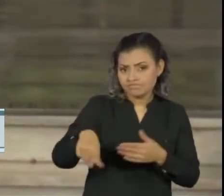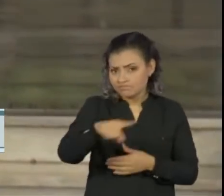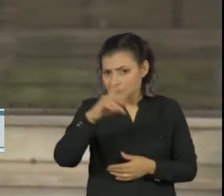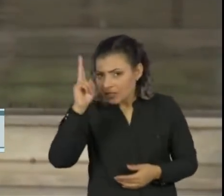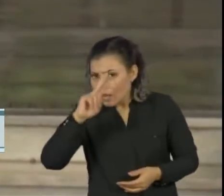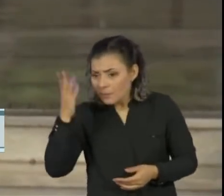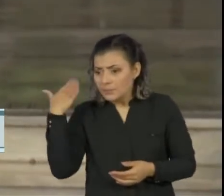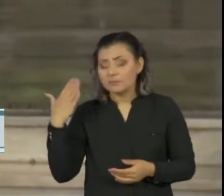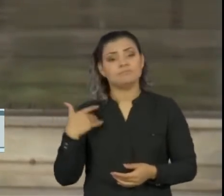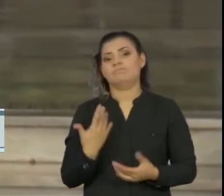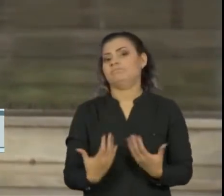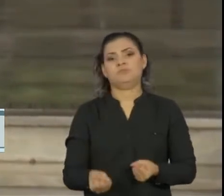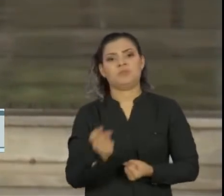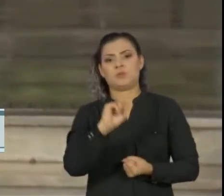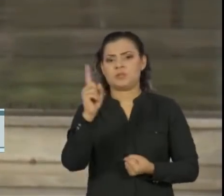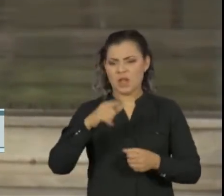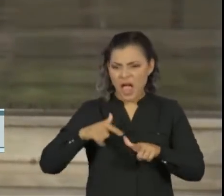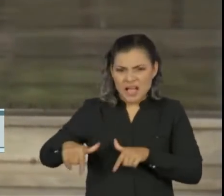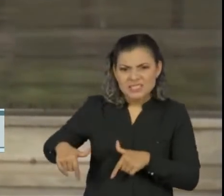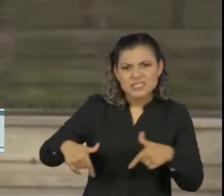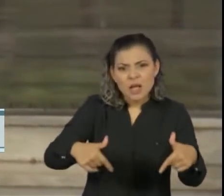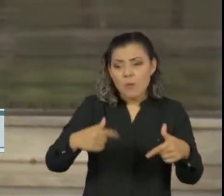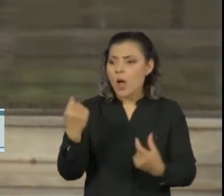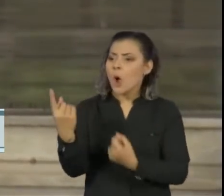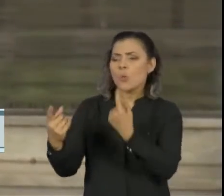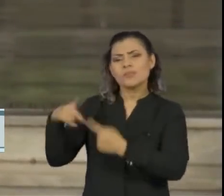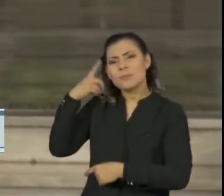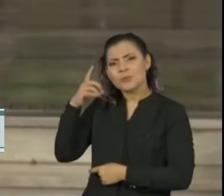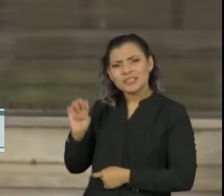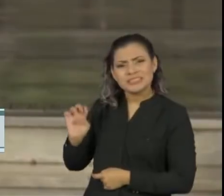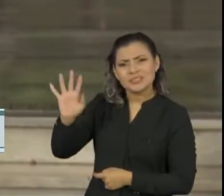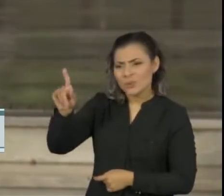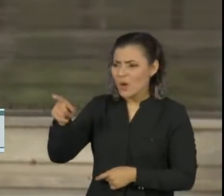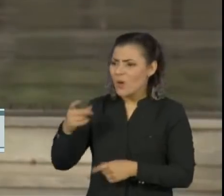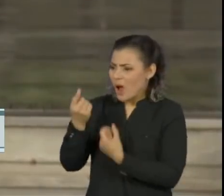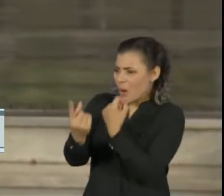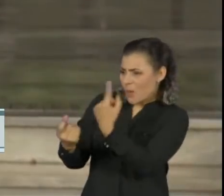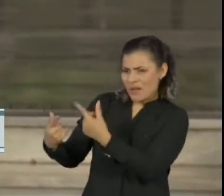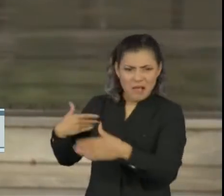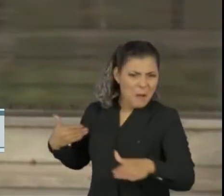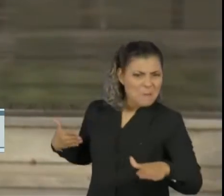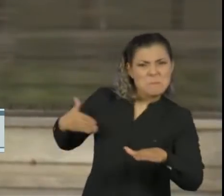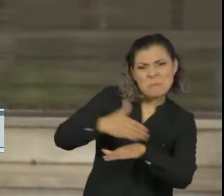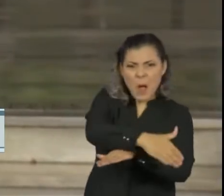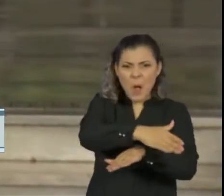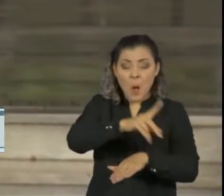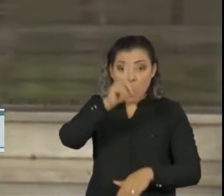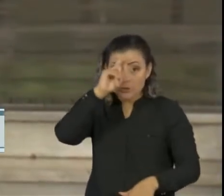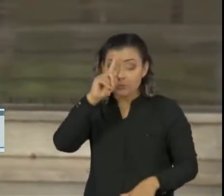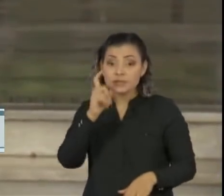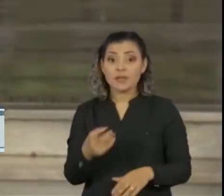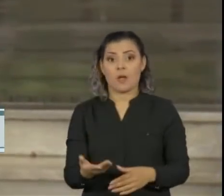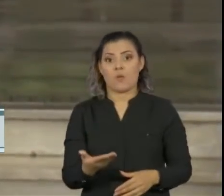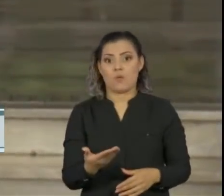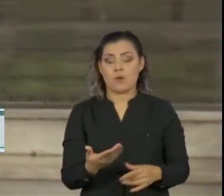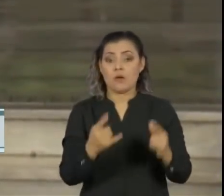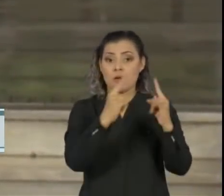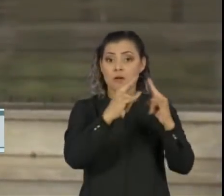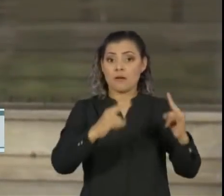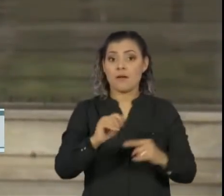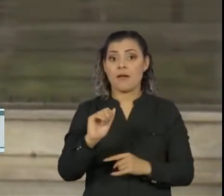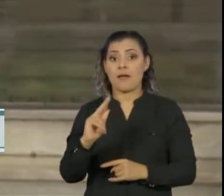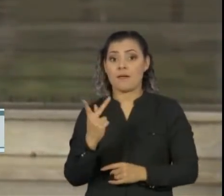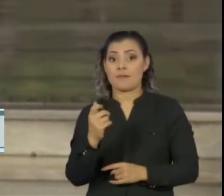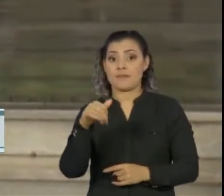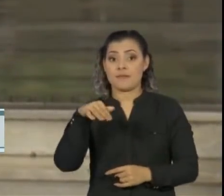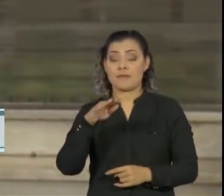nós condenamos aqui o ato de alguns deputados estaduais que invadiram o hospital de campanha do